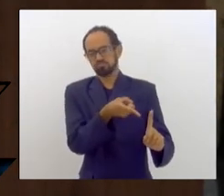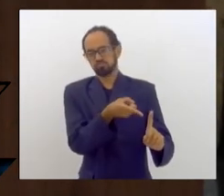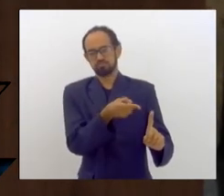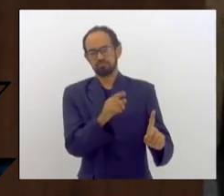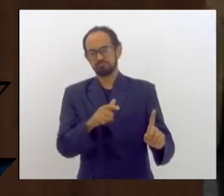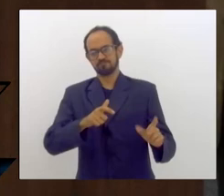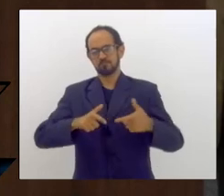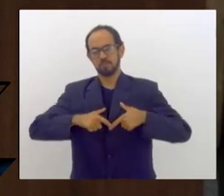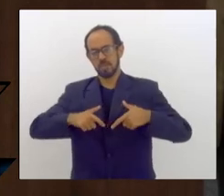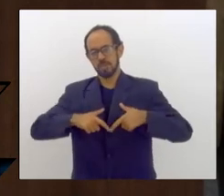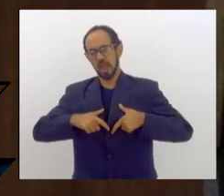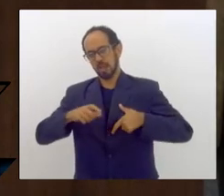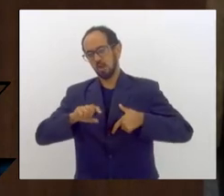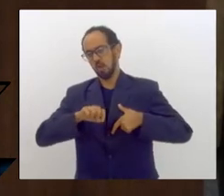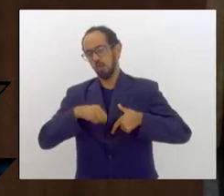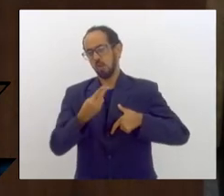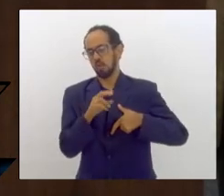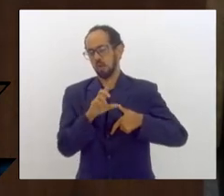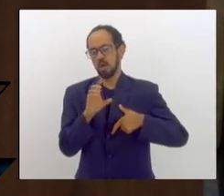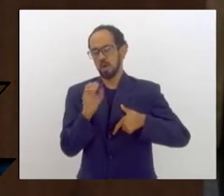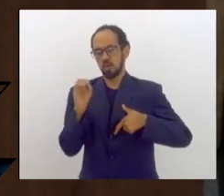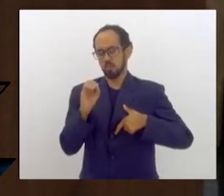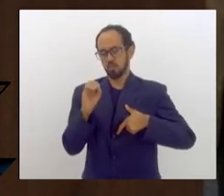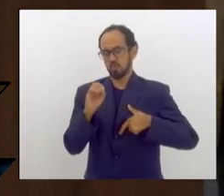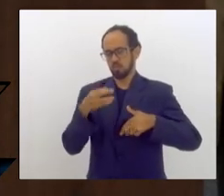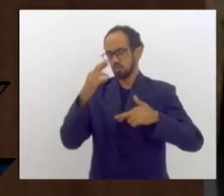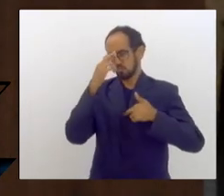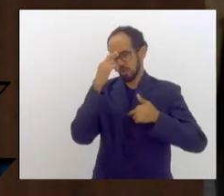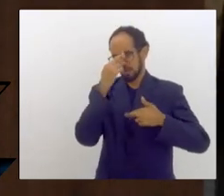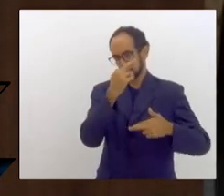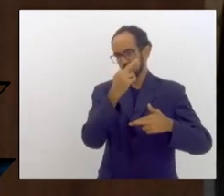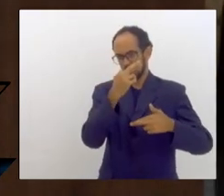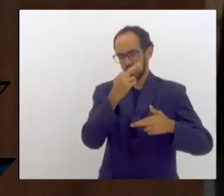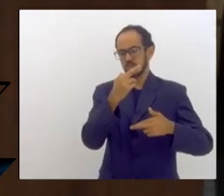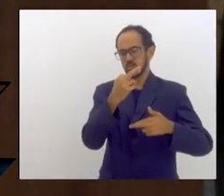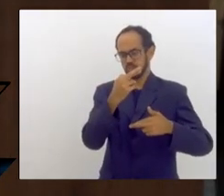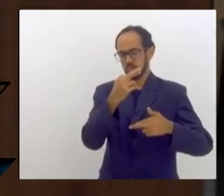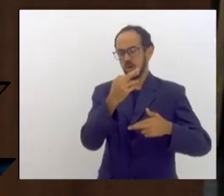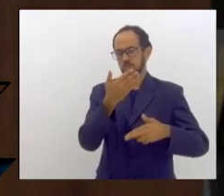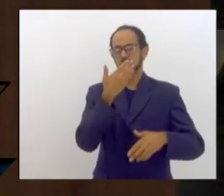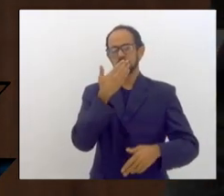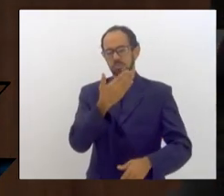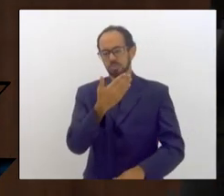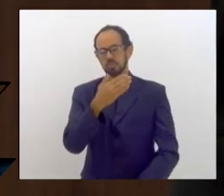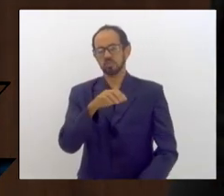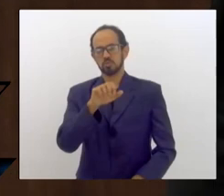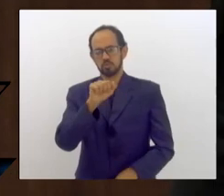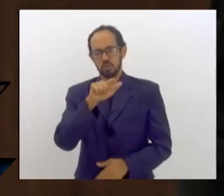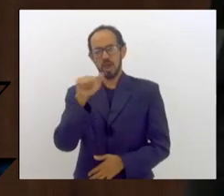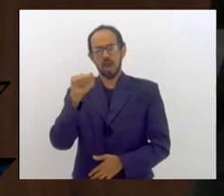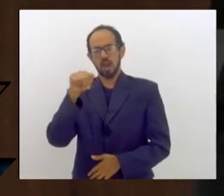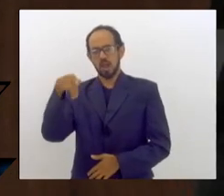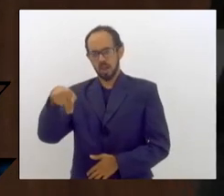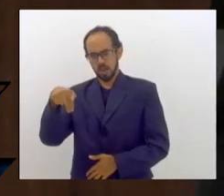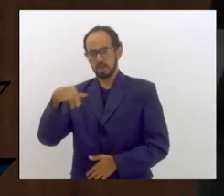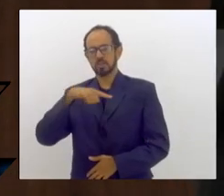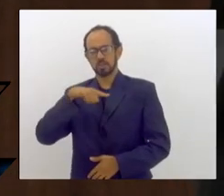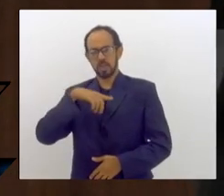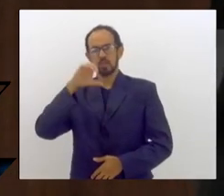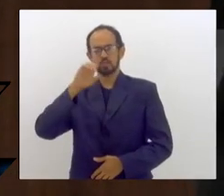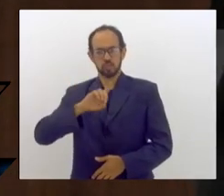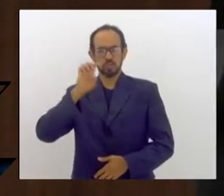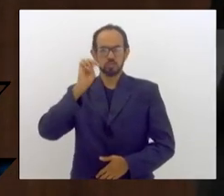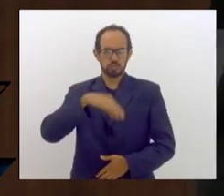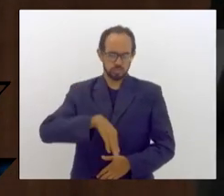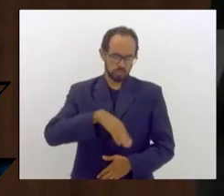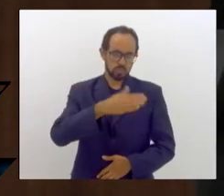detrimento, inclusive, dos parlamentares. Com todo respeito à prerrogativa do deputado Alan, que tem o direito de pedir a